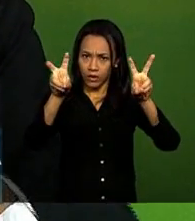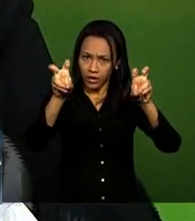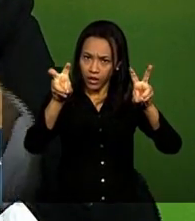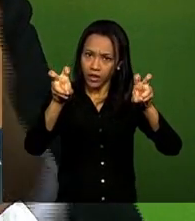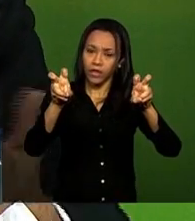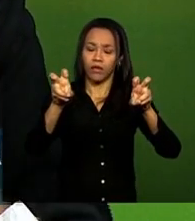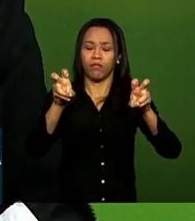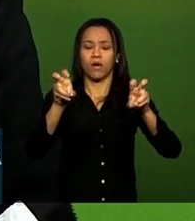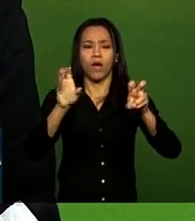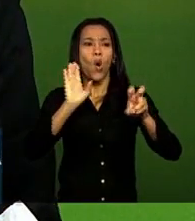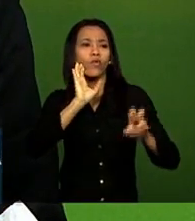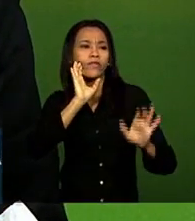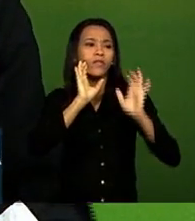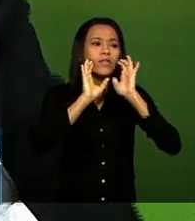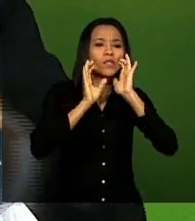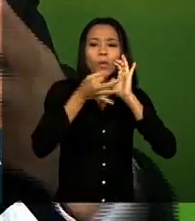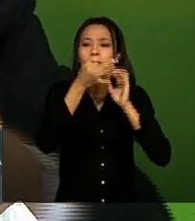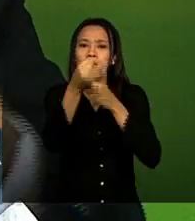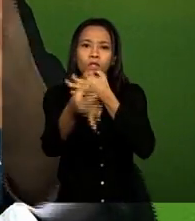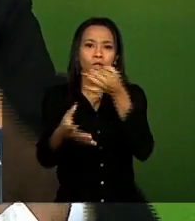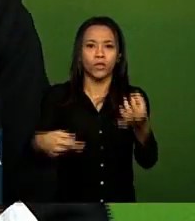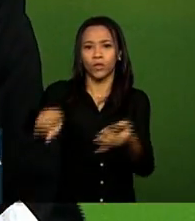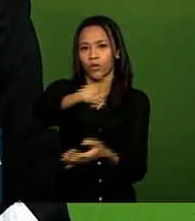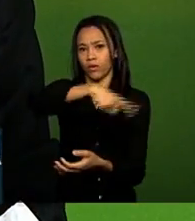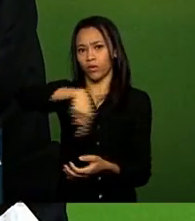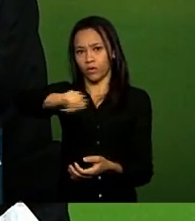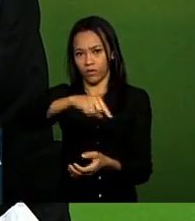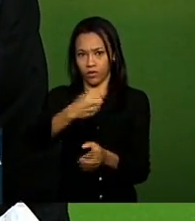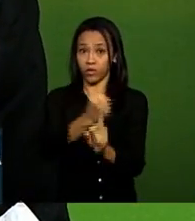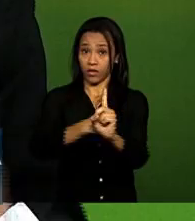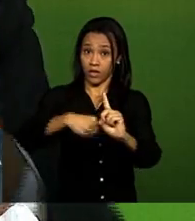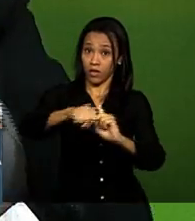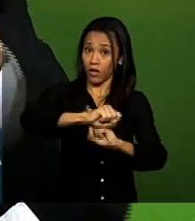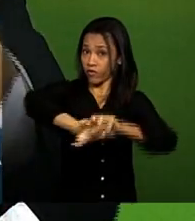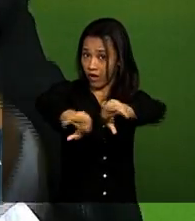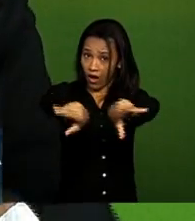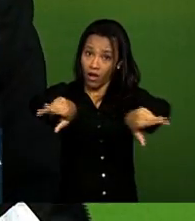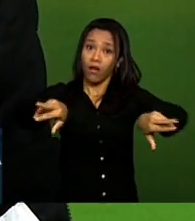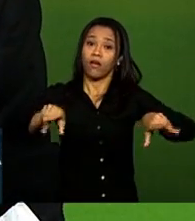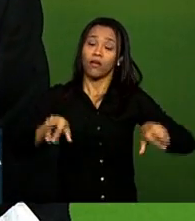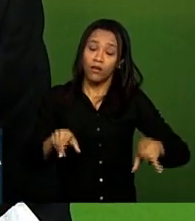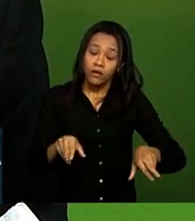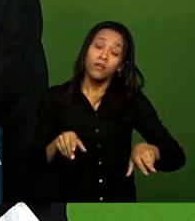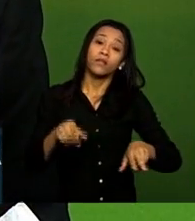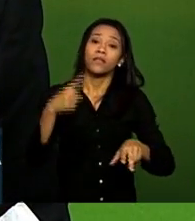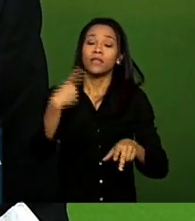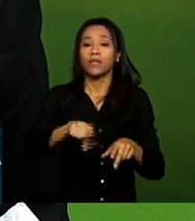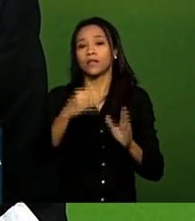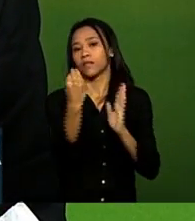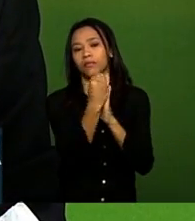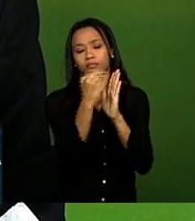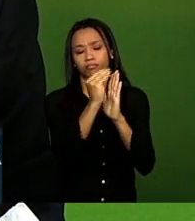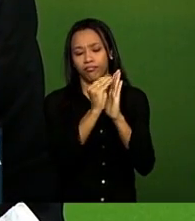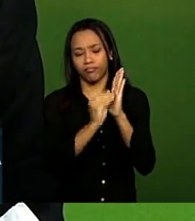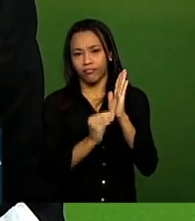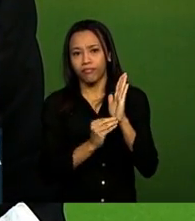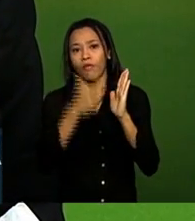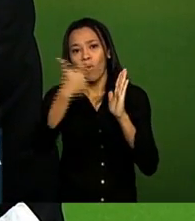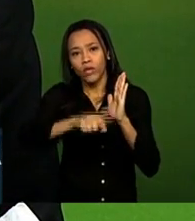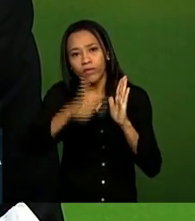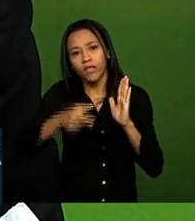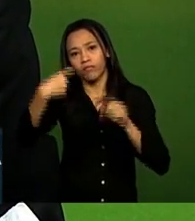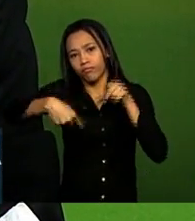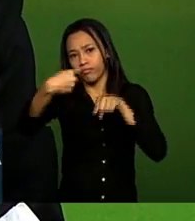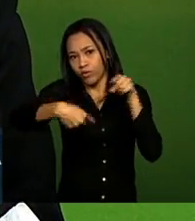adequada escutando a sociedade escutando todos os agentes e portanto recolocando esta agenda no debate público